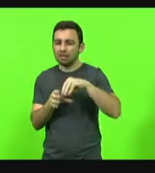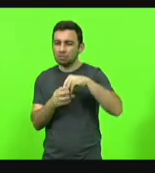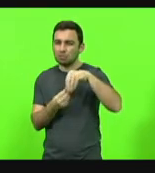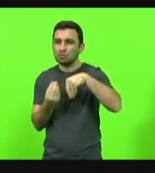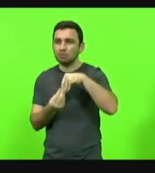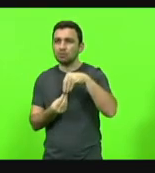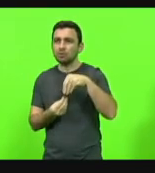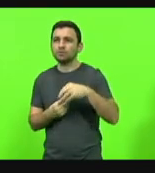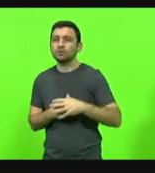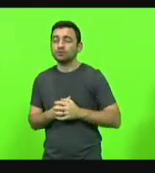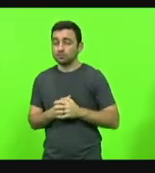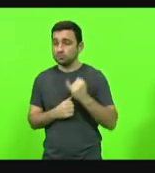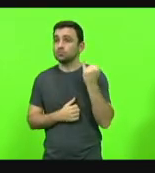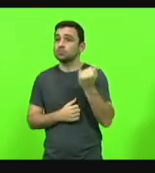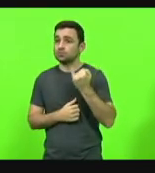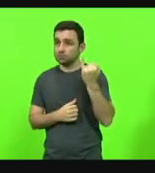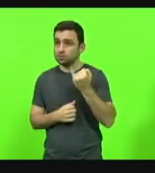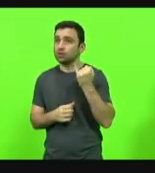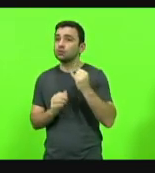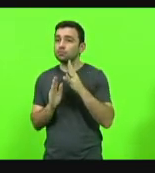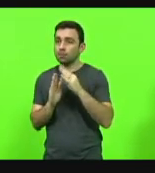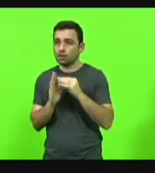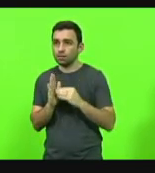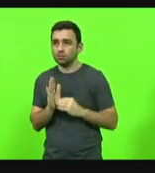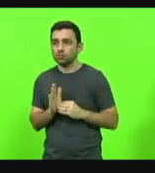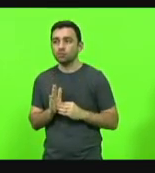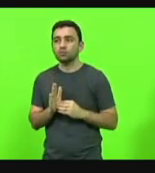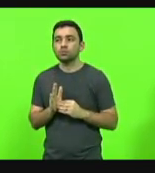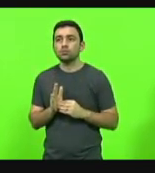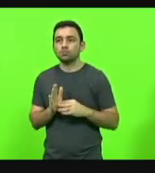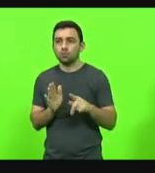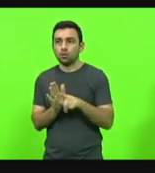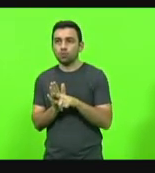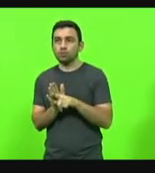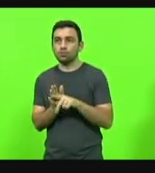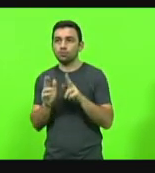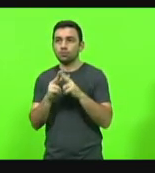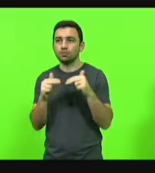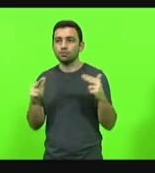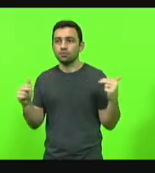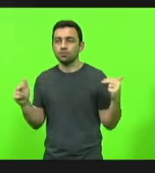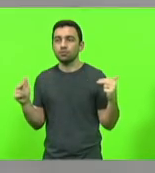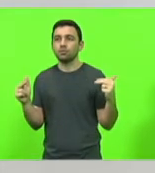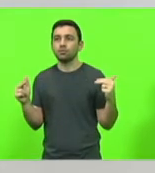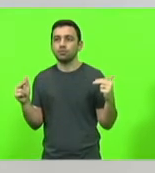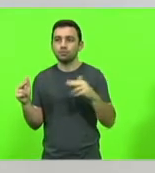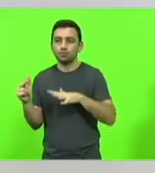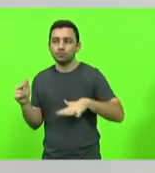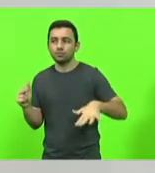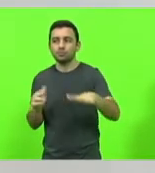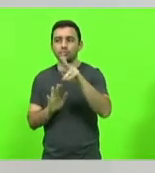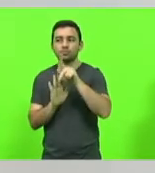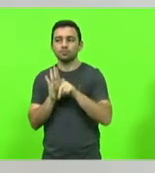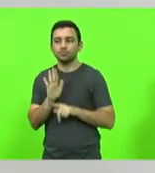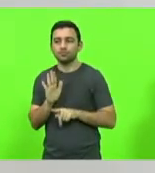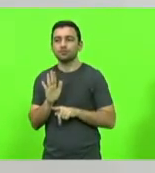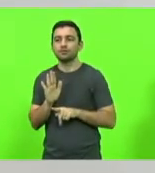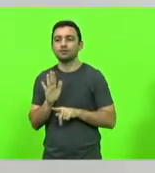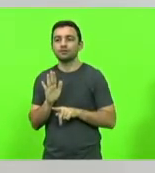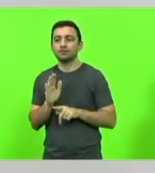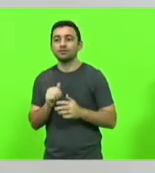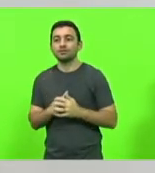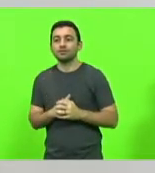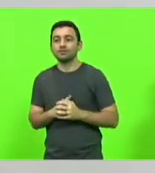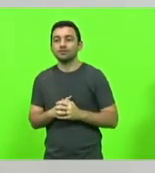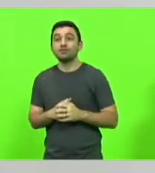você ver a importância dessa metodologia utilizada, que foi em Florianópolis, foi a pioneira, através do nosso projeto. E